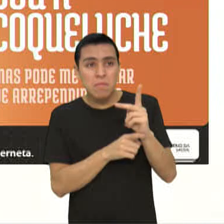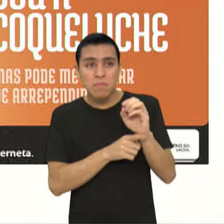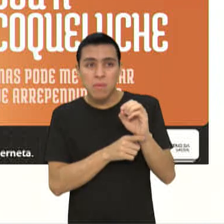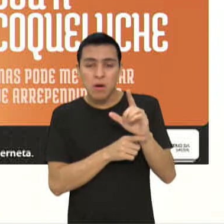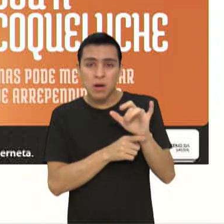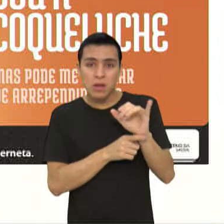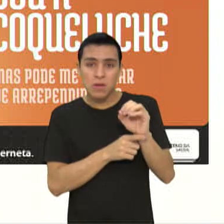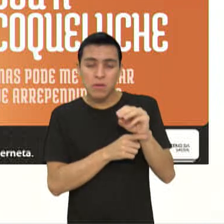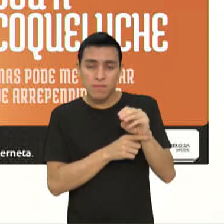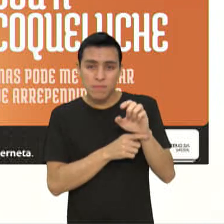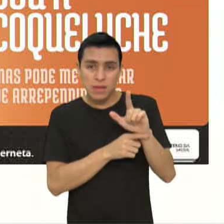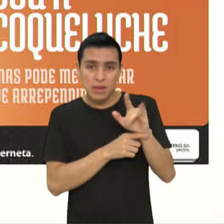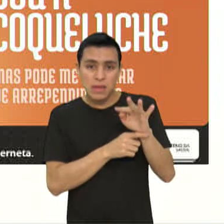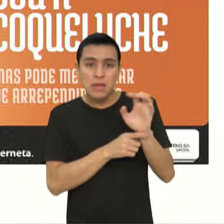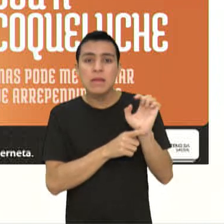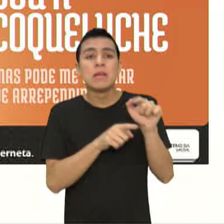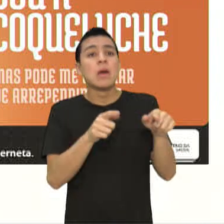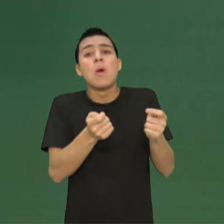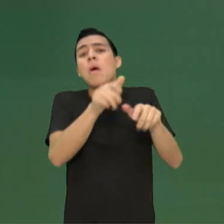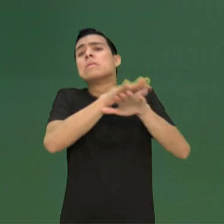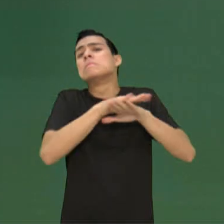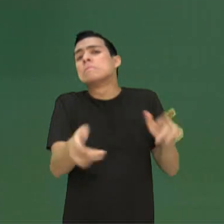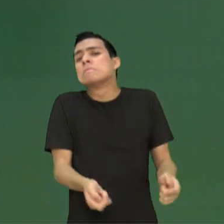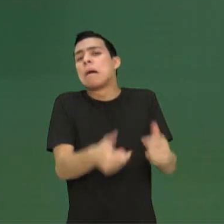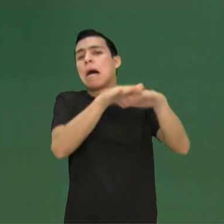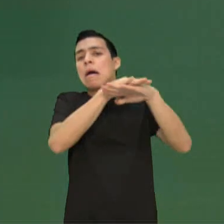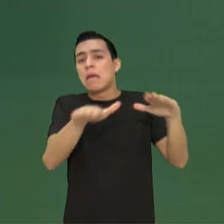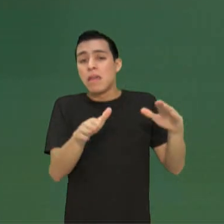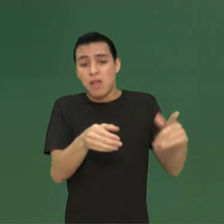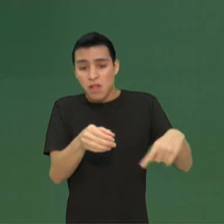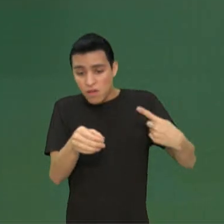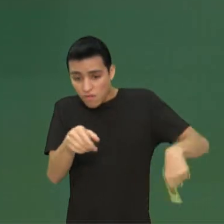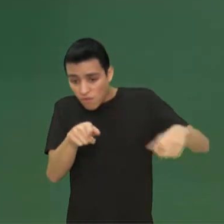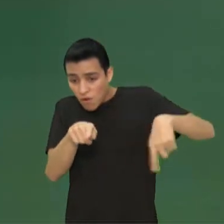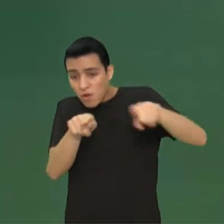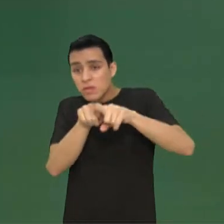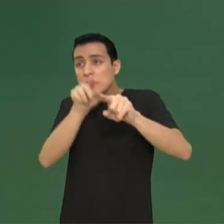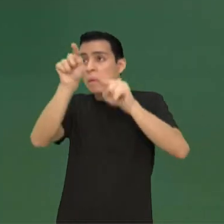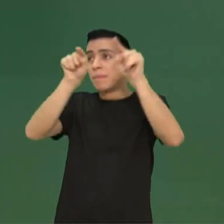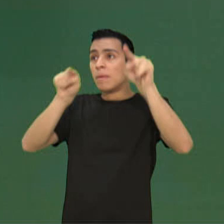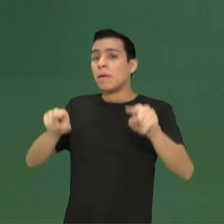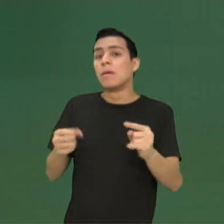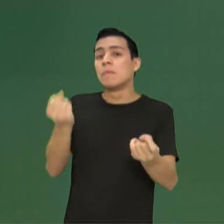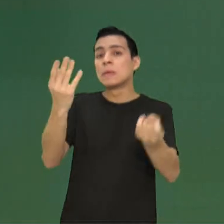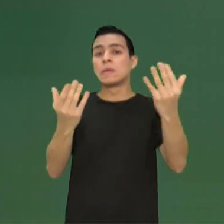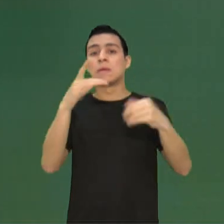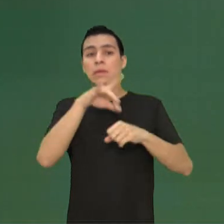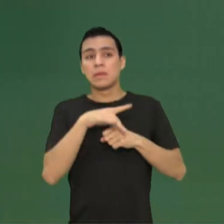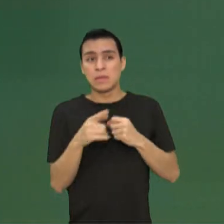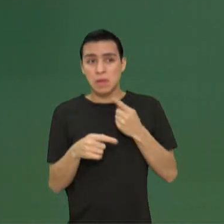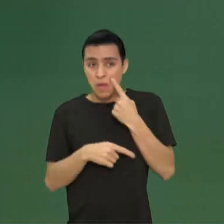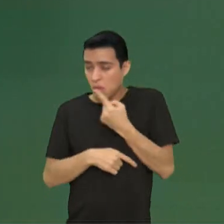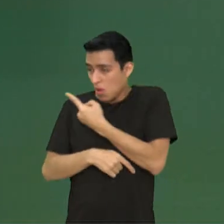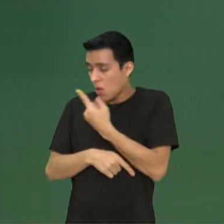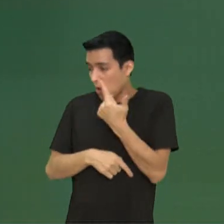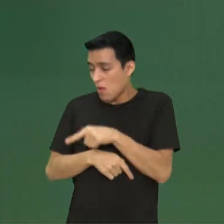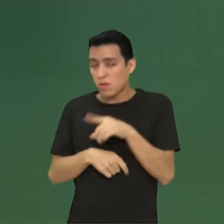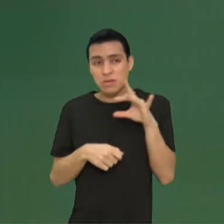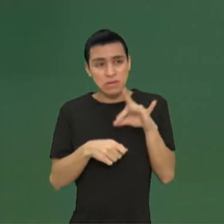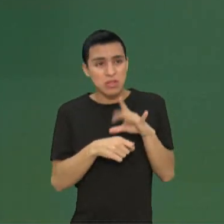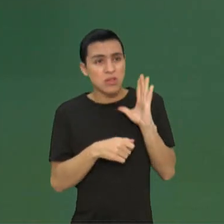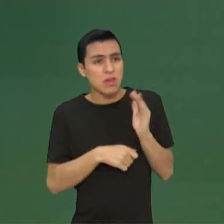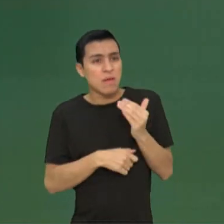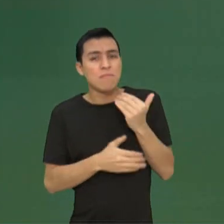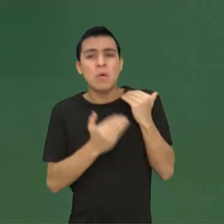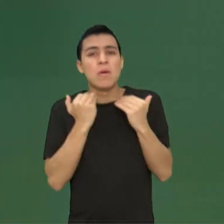poliomielite, uma doença passível de extinção e que tem reaparecido em alguns lugares no mundo. Coqueluche, que já matou